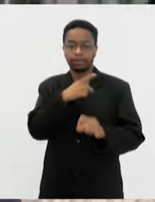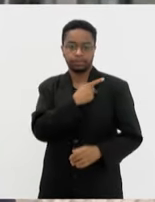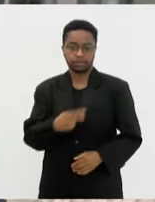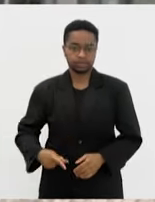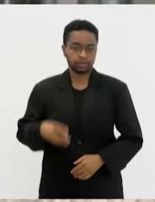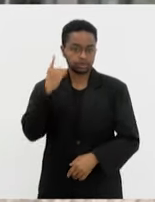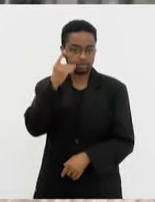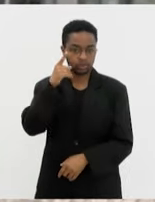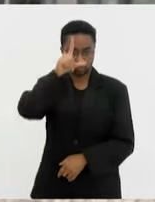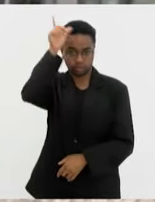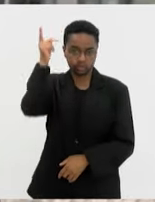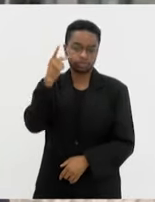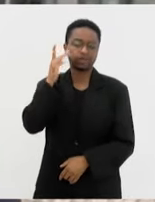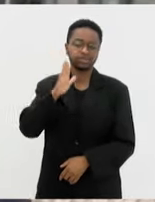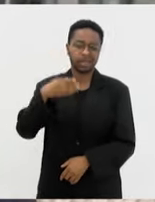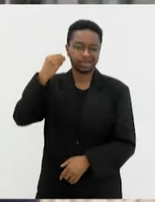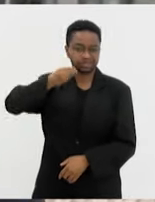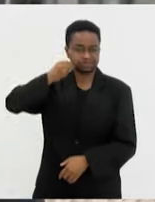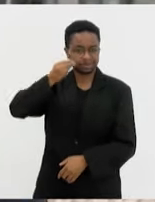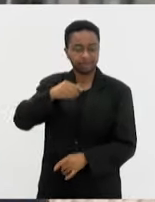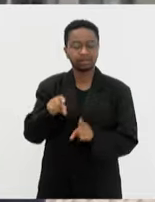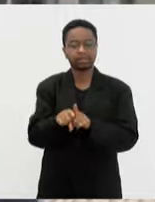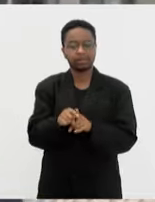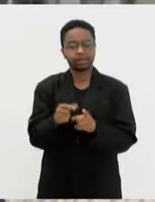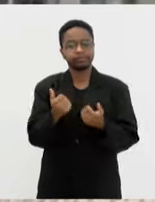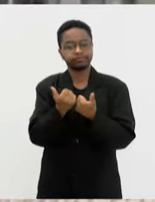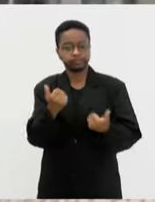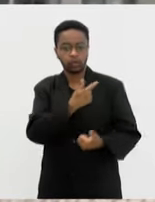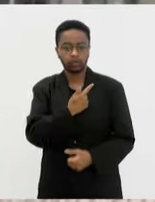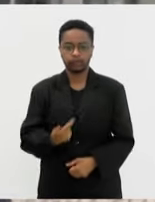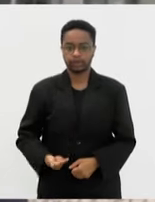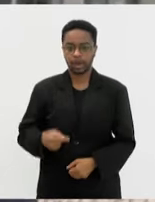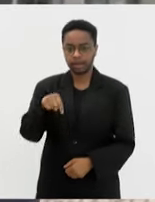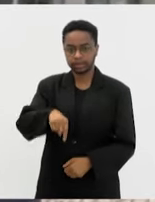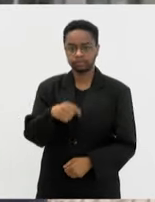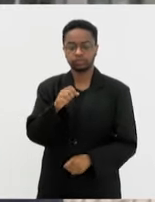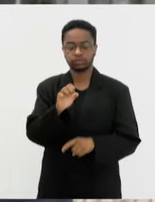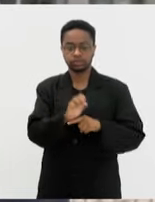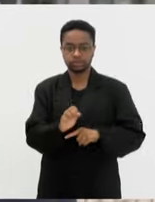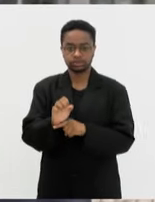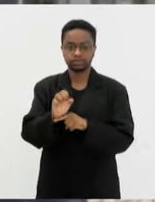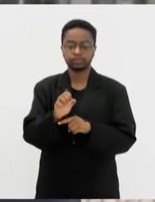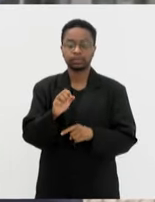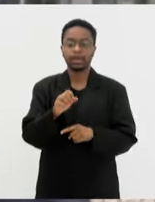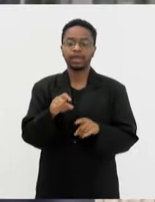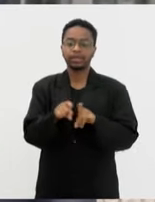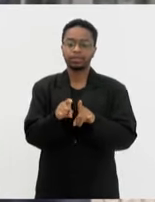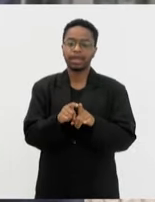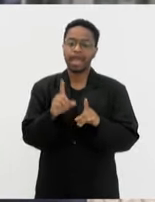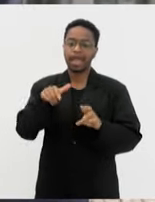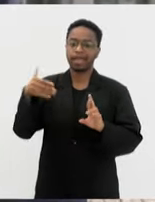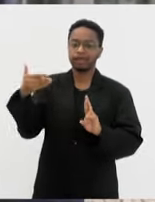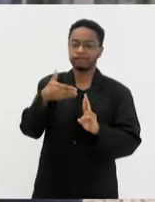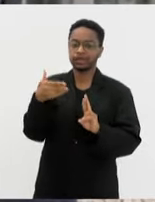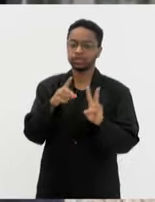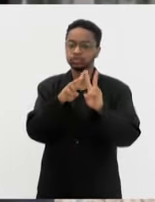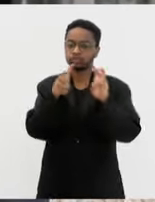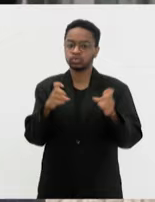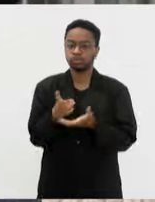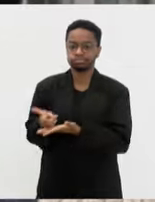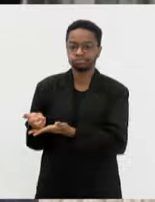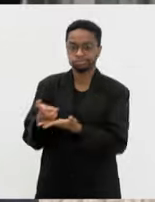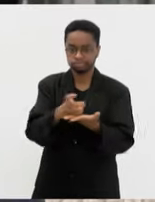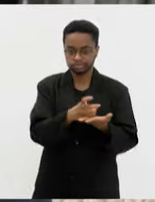é um deputado experiente, foi vice-governador do estado, é uma referência para todos nós aqui quando se trata de tributação, do assunto da dívida.